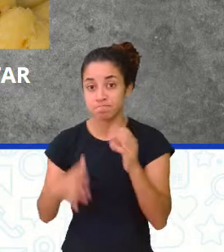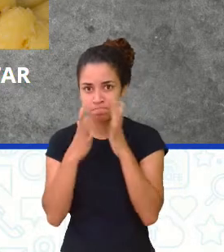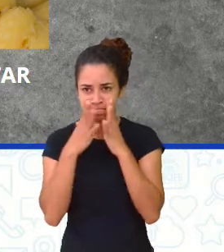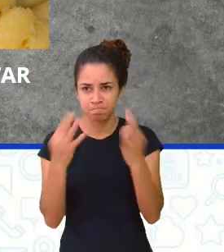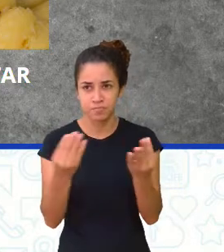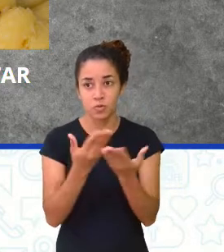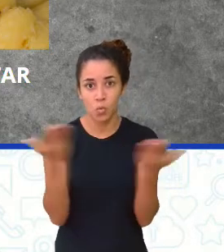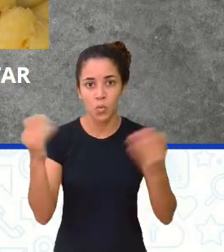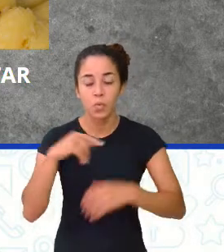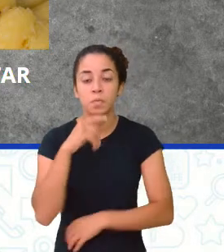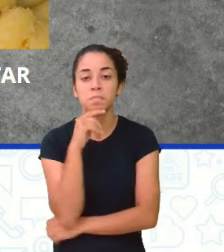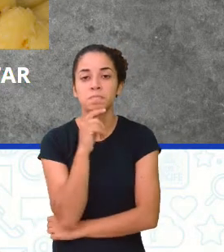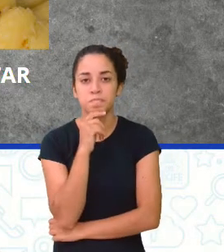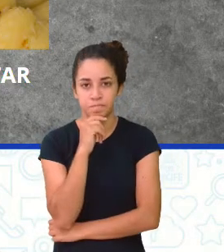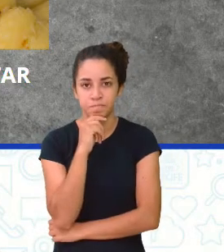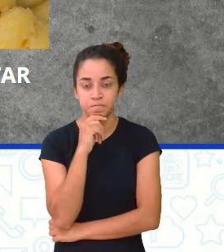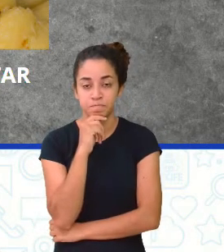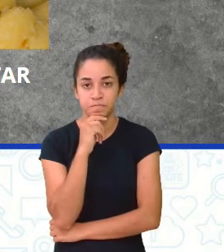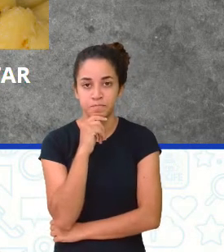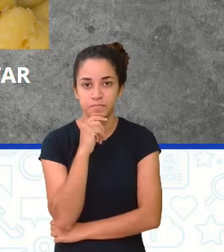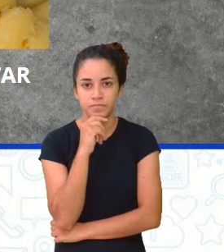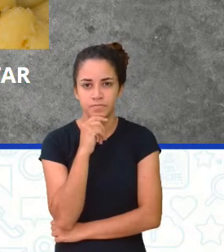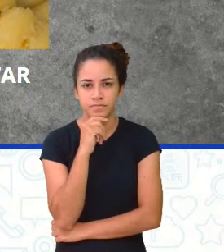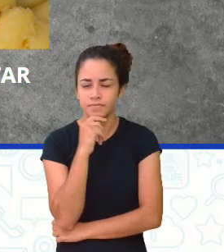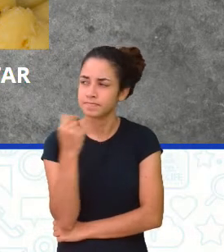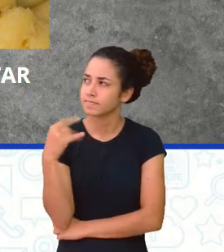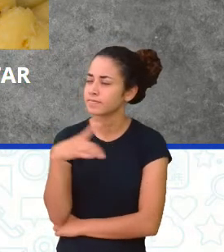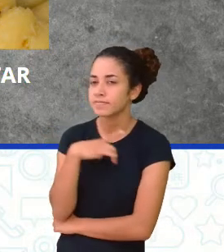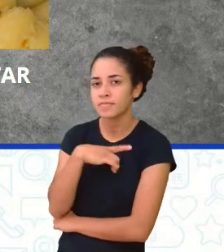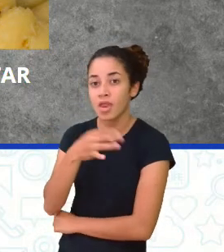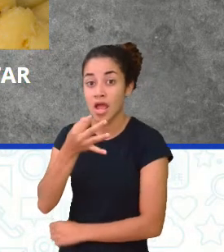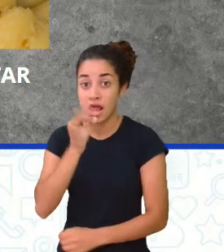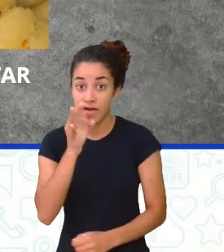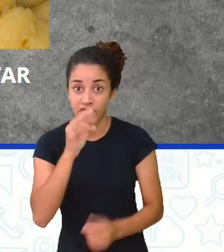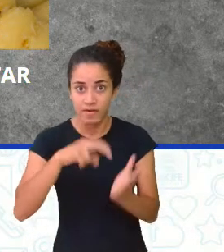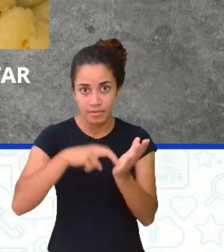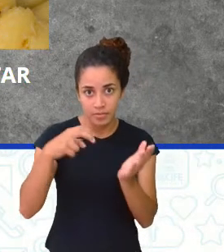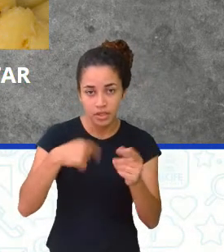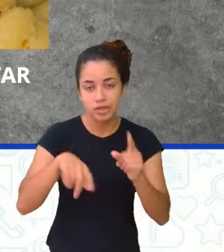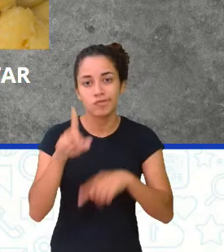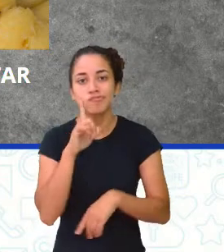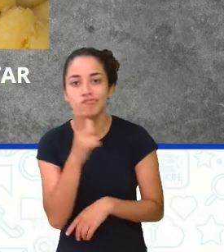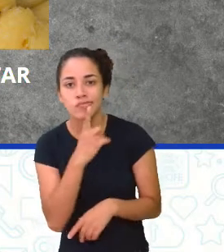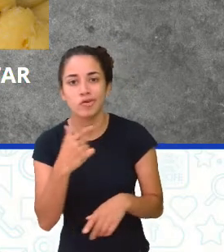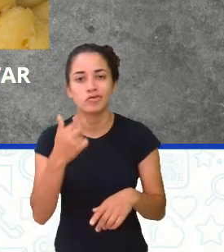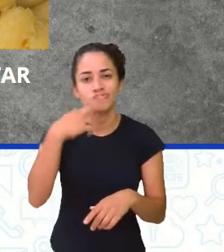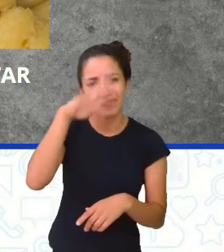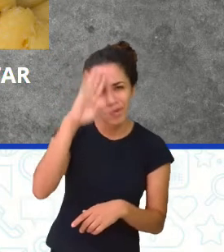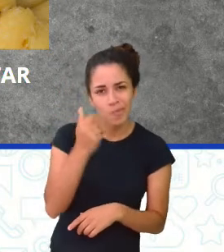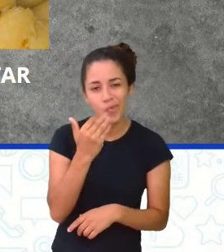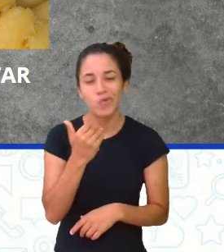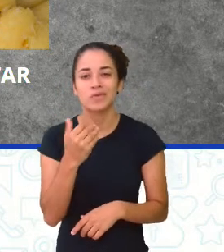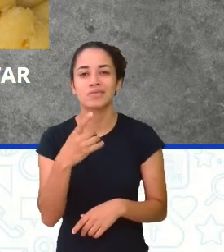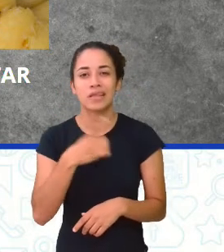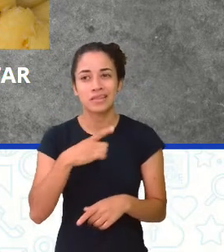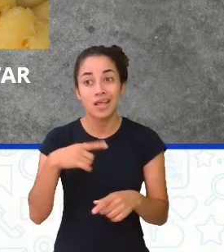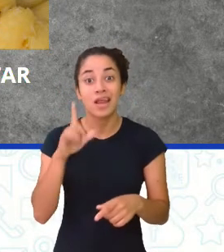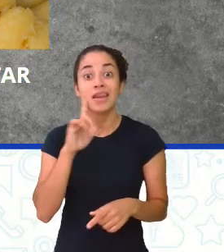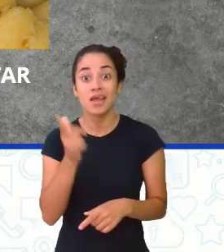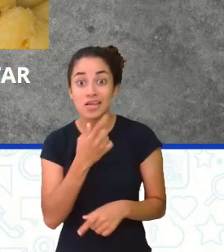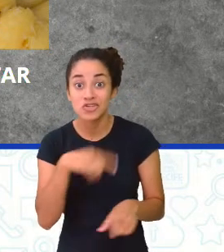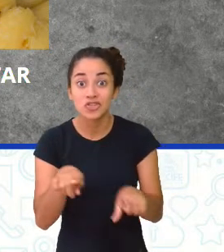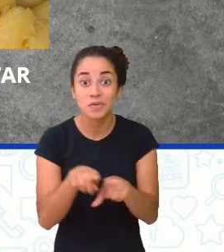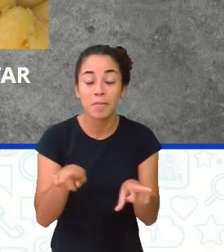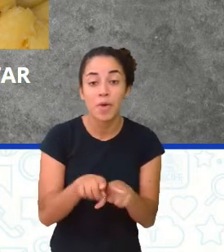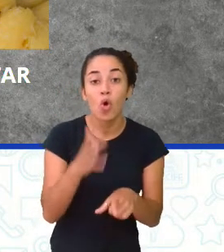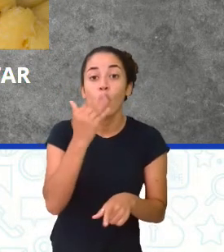esse cardápio. Então, eu tenho aí o café da manhã, eu tenho um lanche, eu tenho um almoço, eu tenho mais um lanche e tenho um